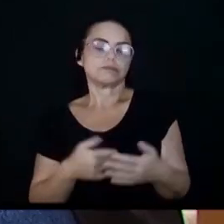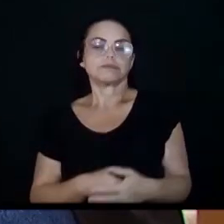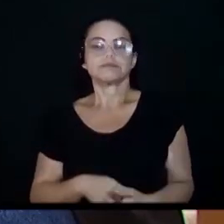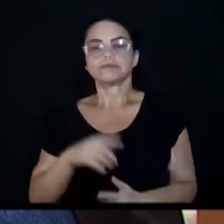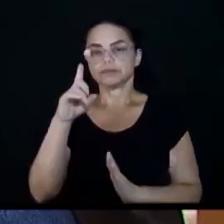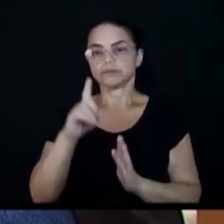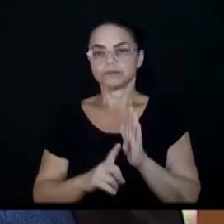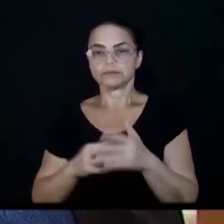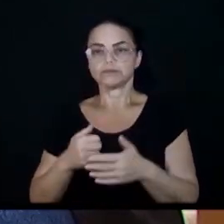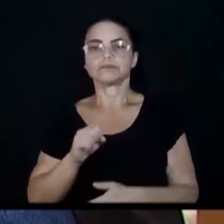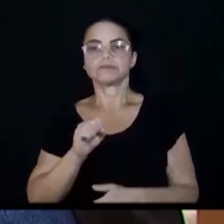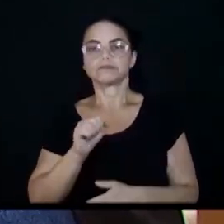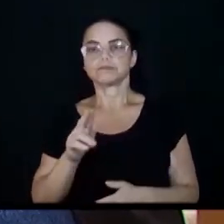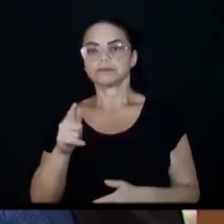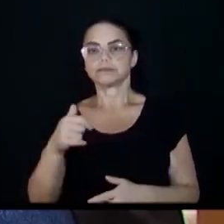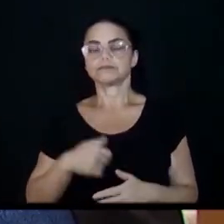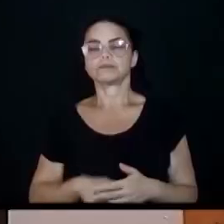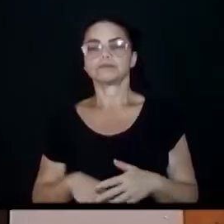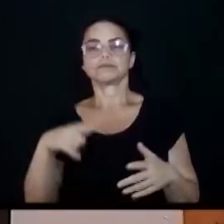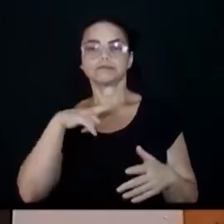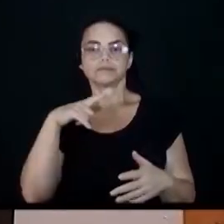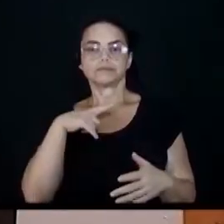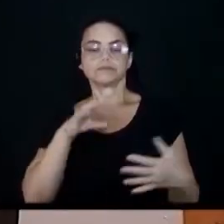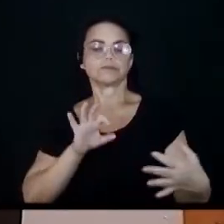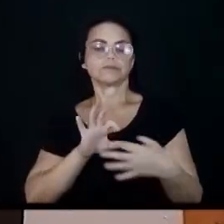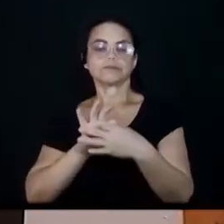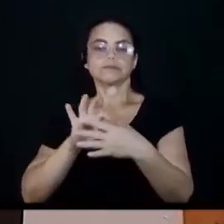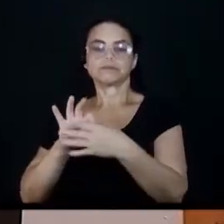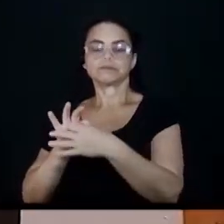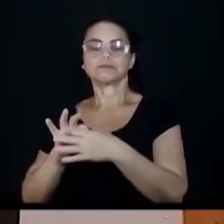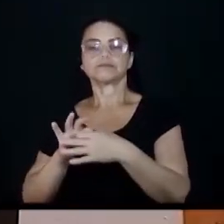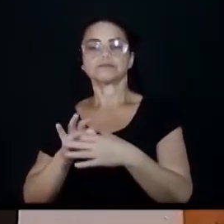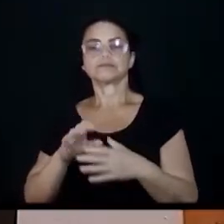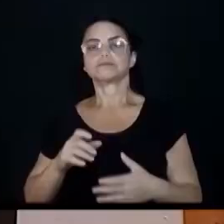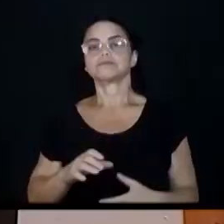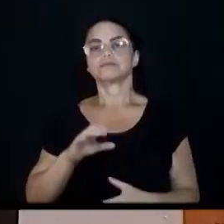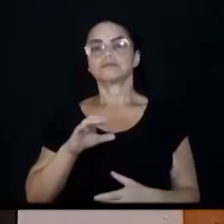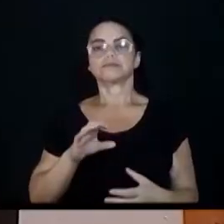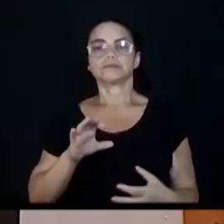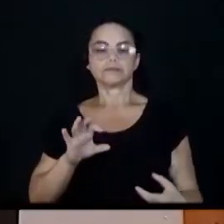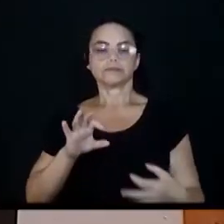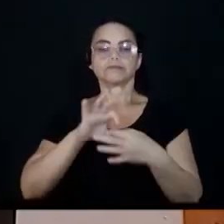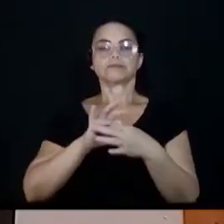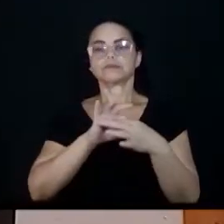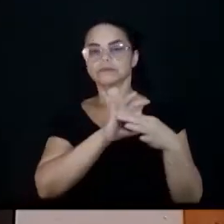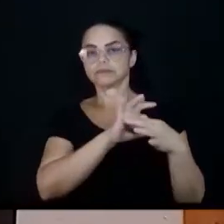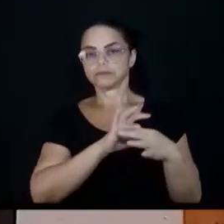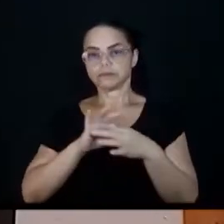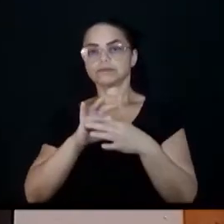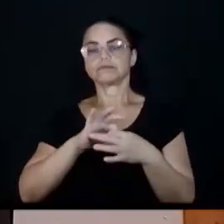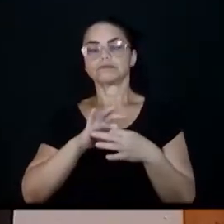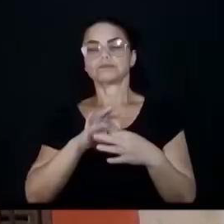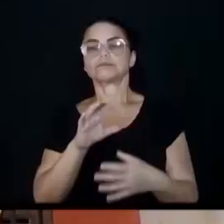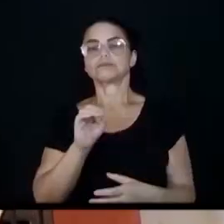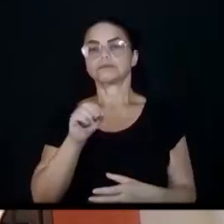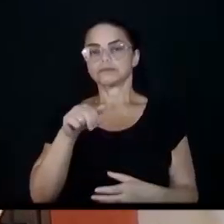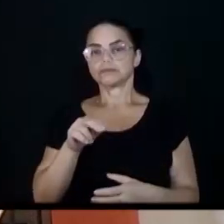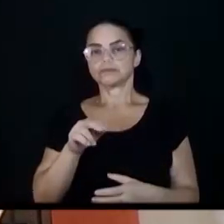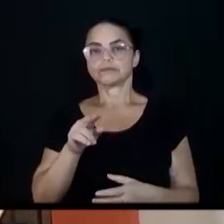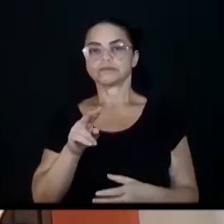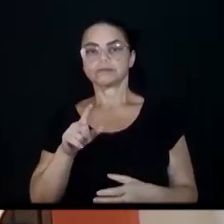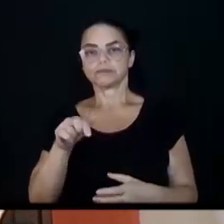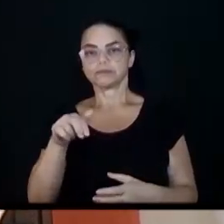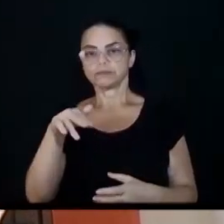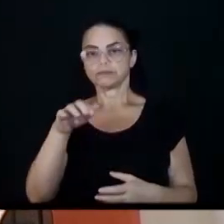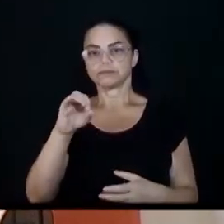porque ele tem parcerias e convênios. Então, a gente presta um serviço diretamente para as pessoas,